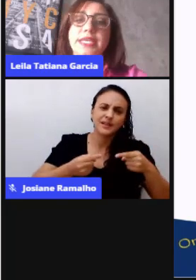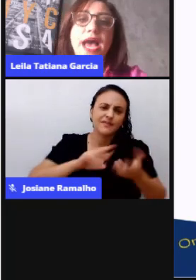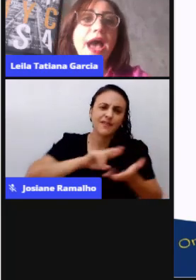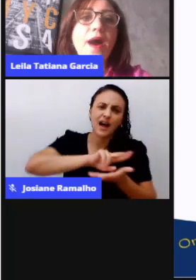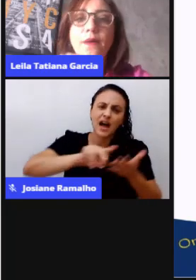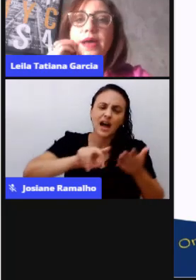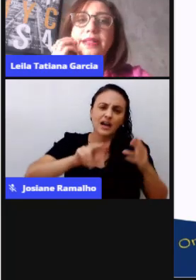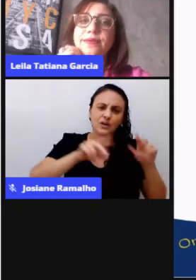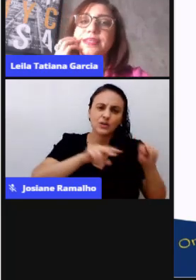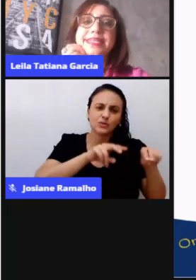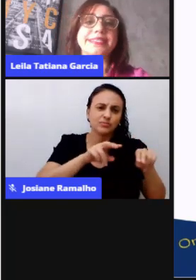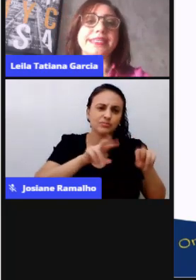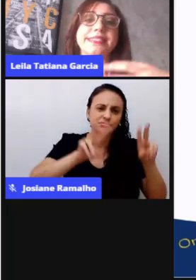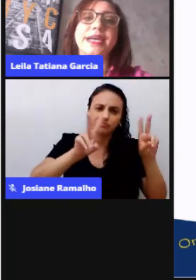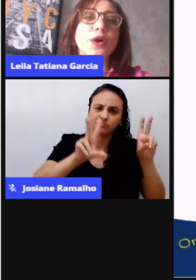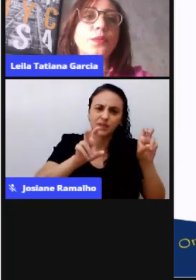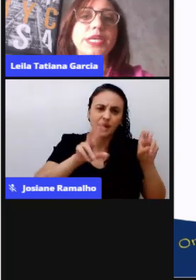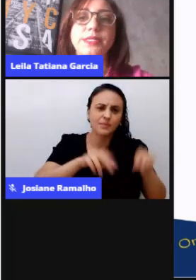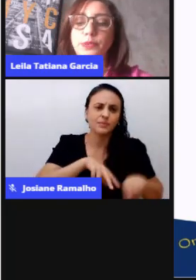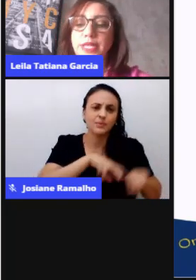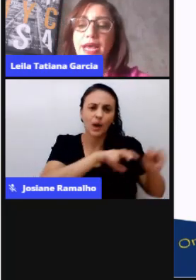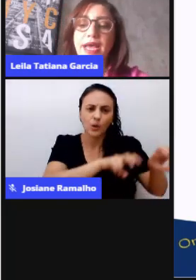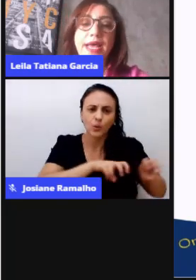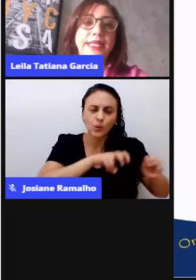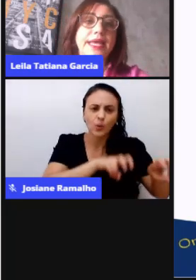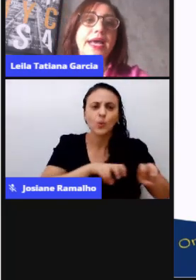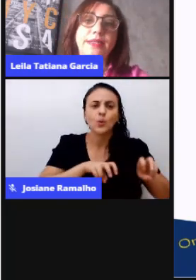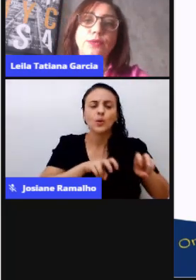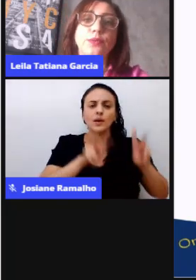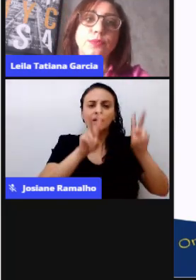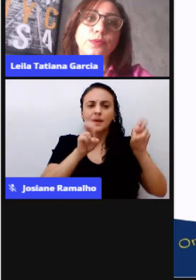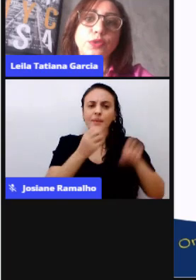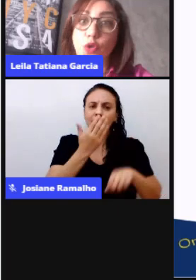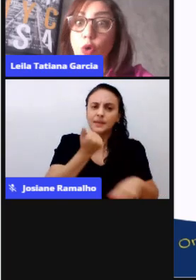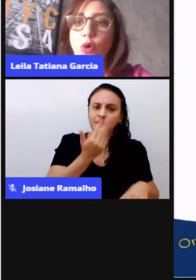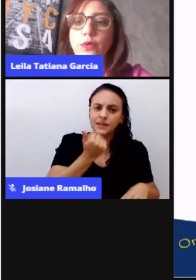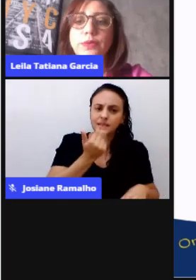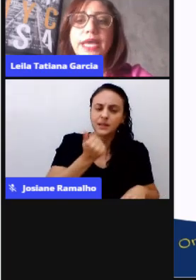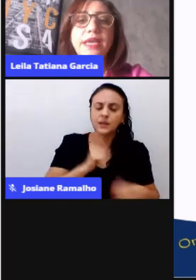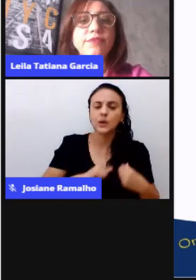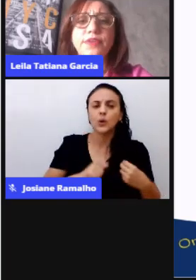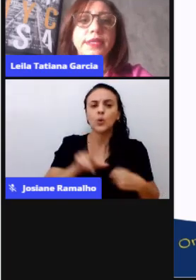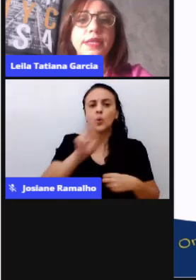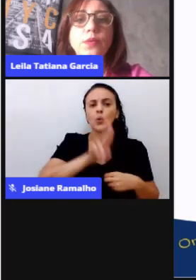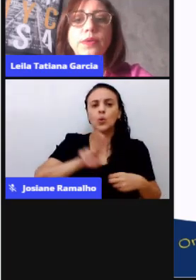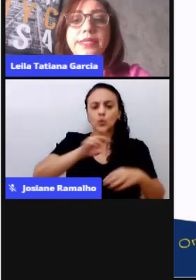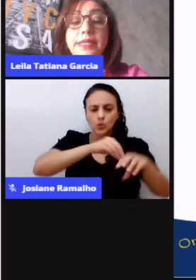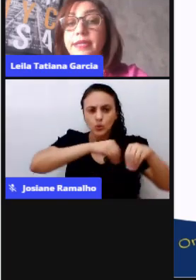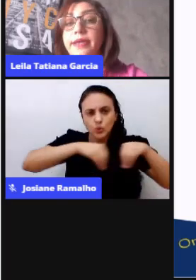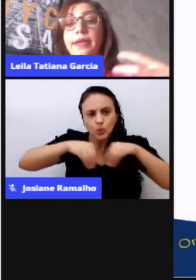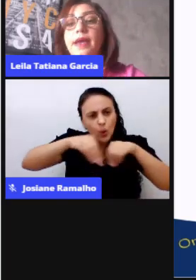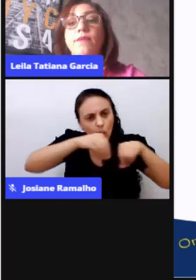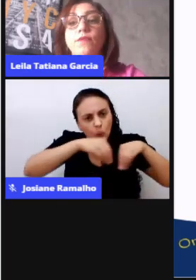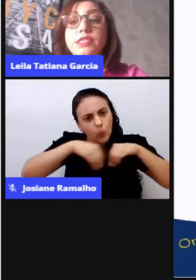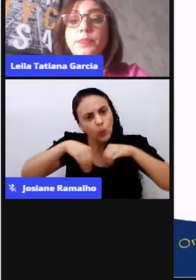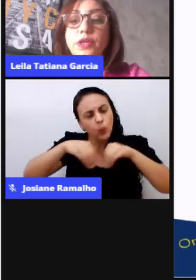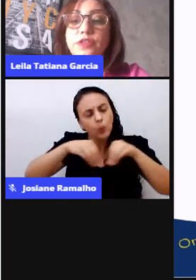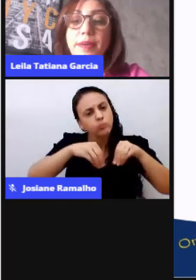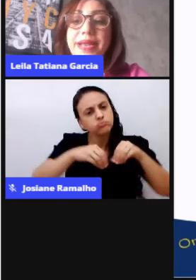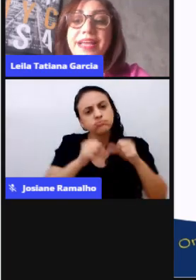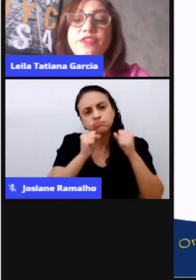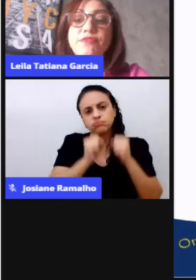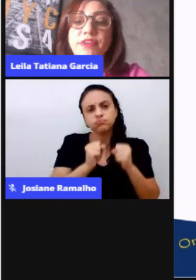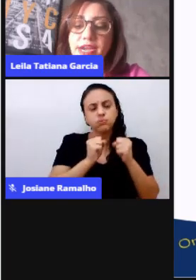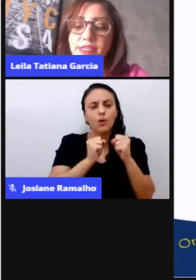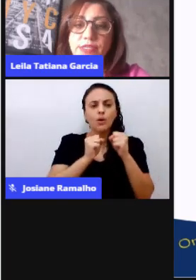econômica, social, da utilização mesmo do solo, né? Enfim, então você